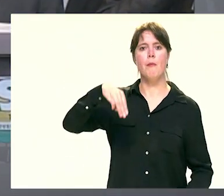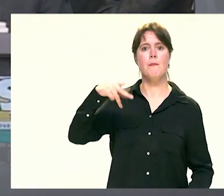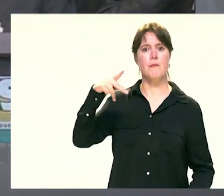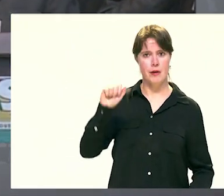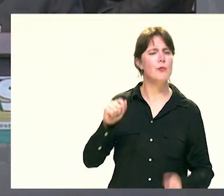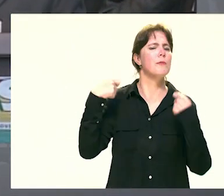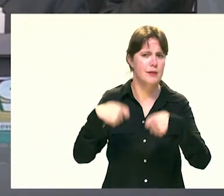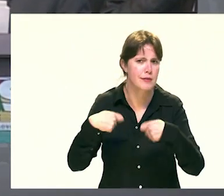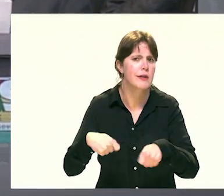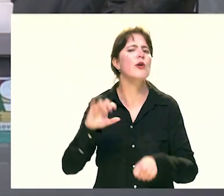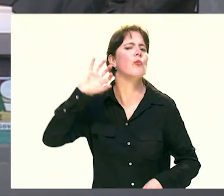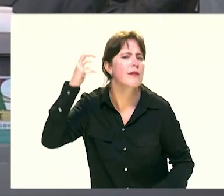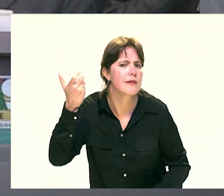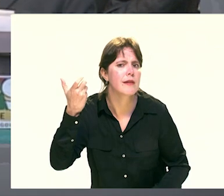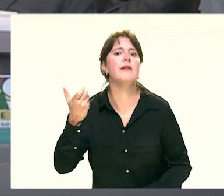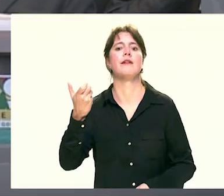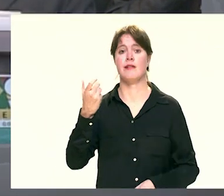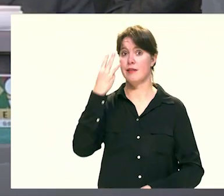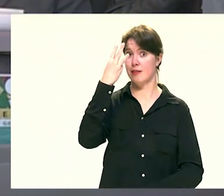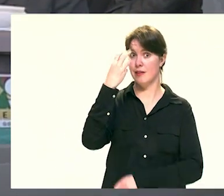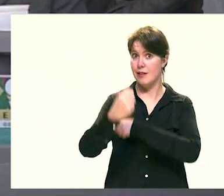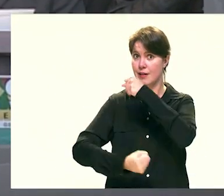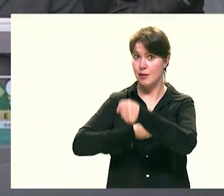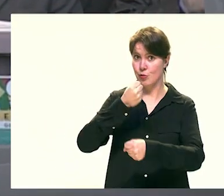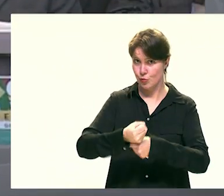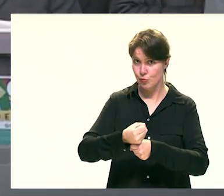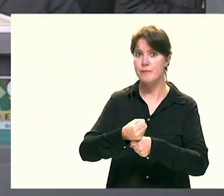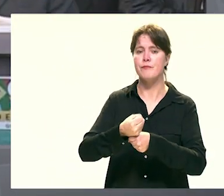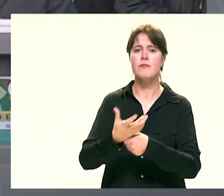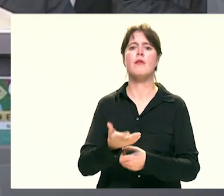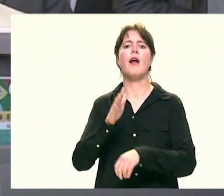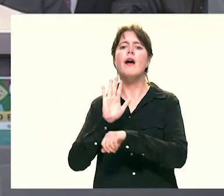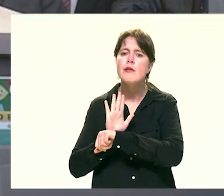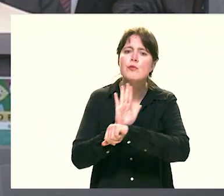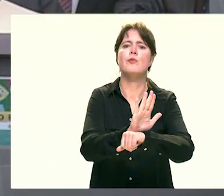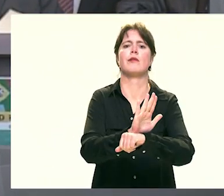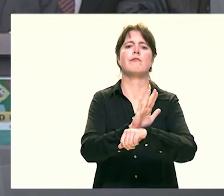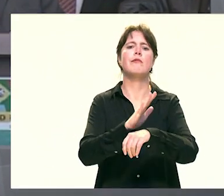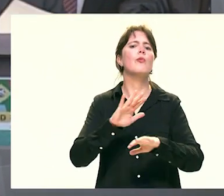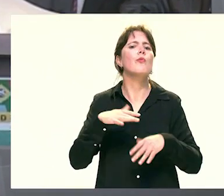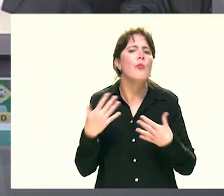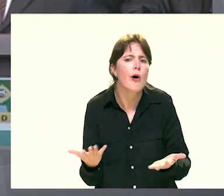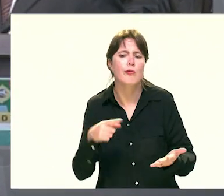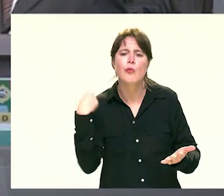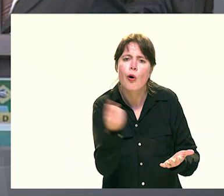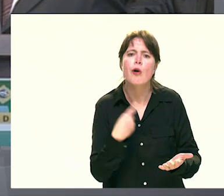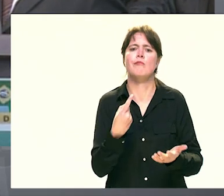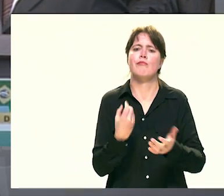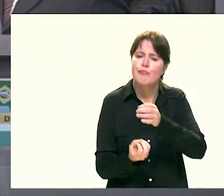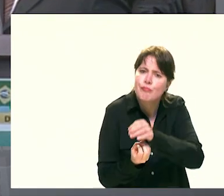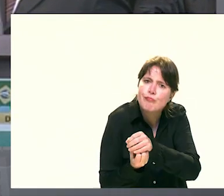Pampa, o que deverá ocorrer até em 3 anos e beneficiar, quando estiver totalmente instalada,